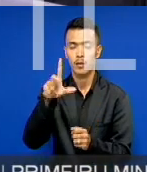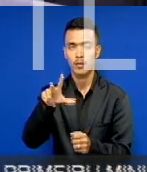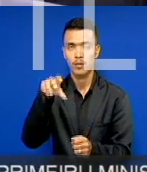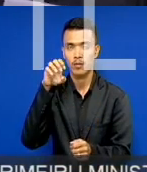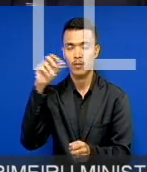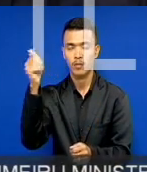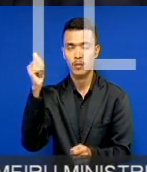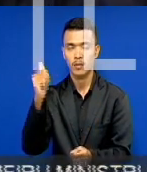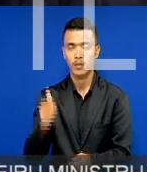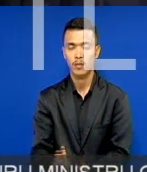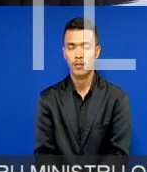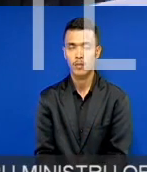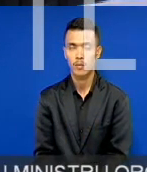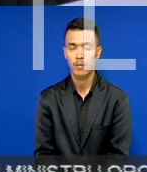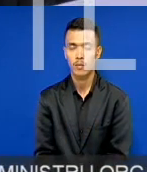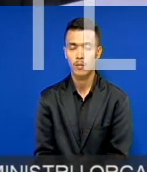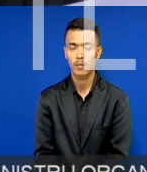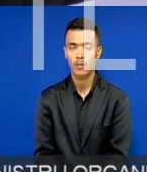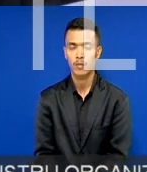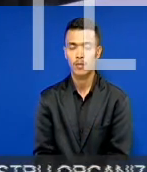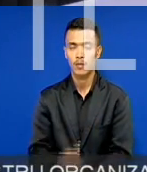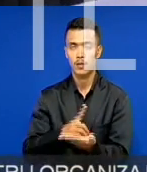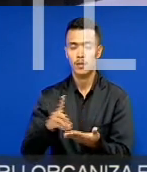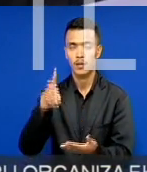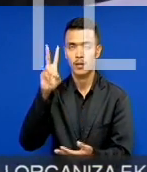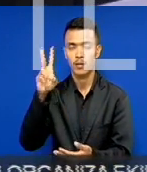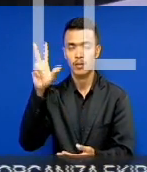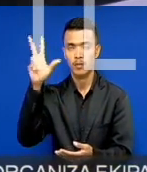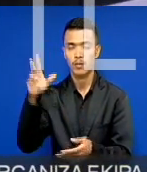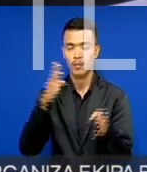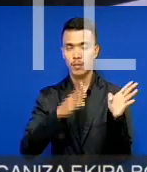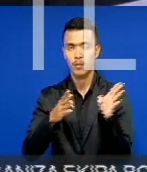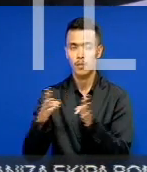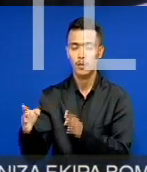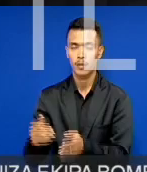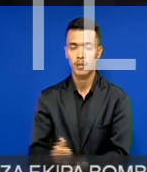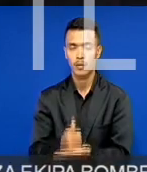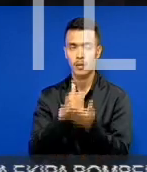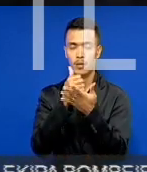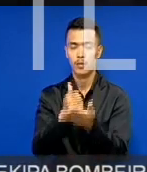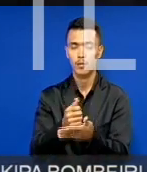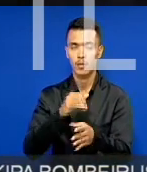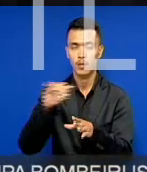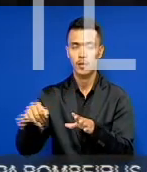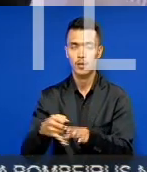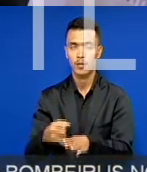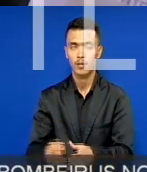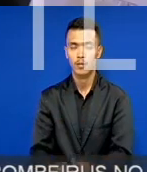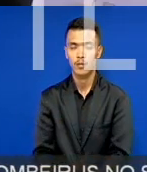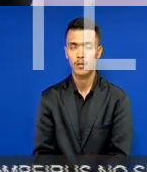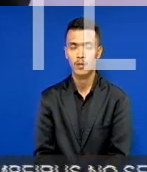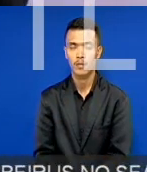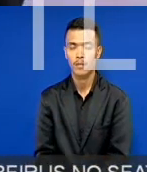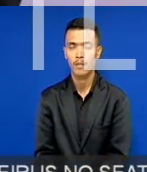está recuperando semana lá e semana rua tolo maitã e se prepara para responder Território Toma, inclui Mosreva. E